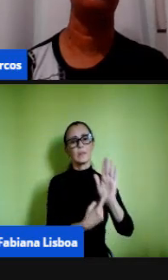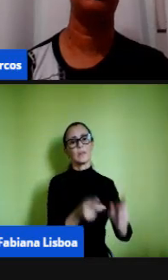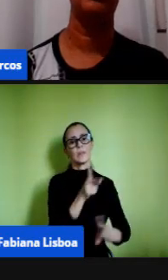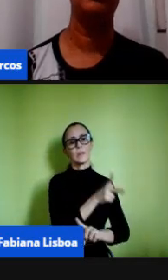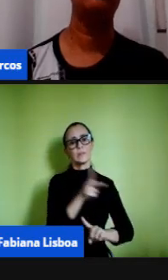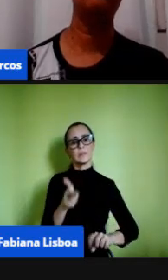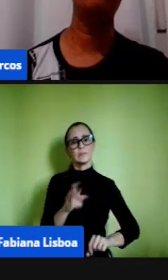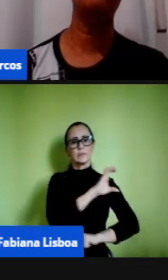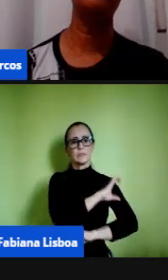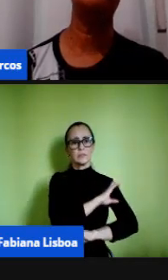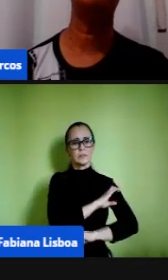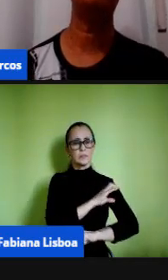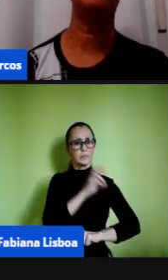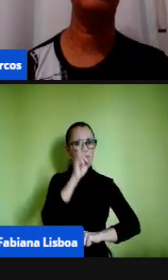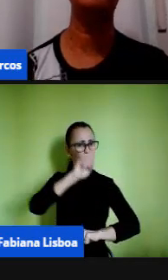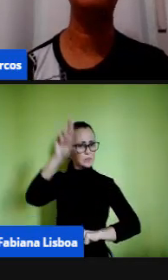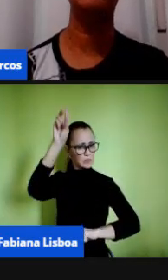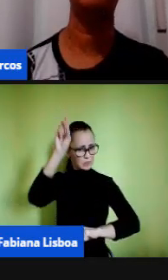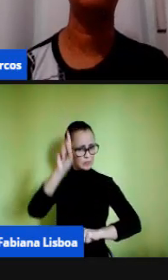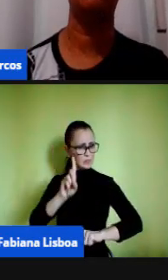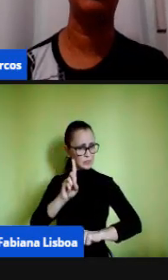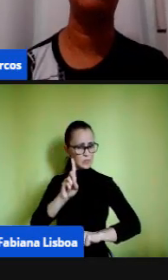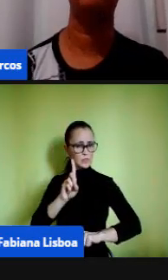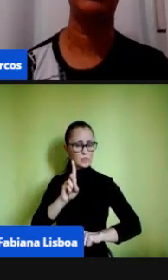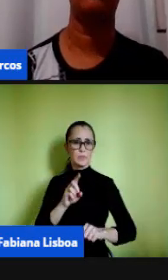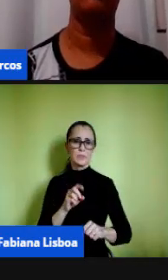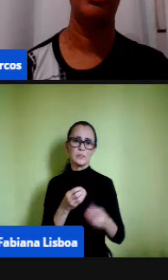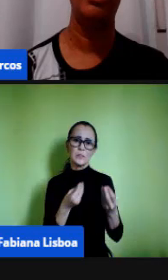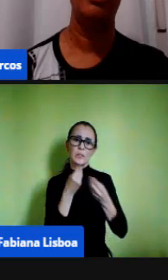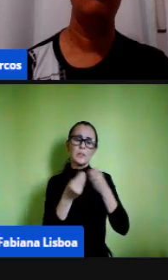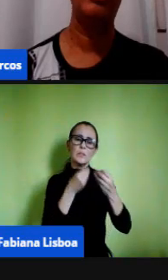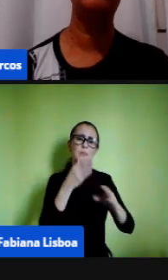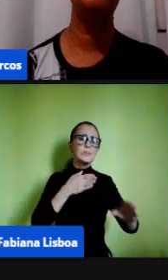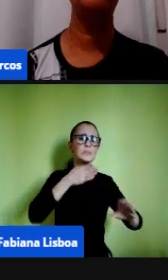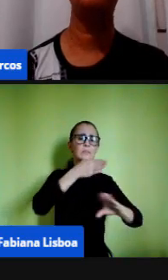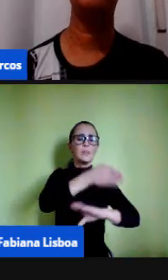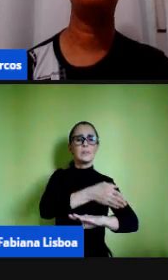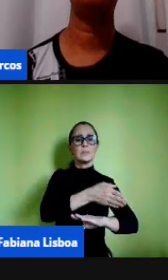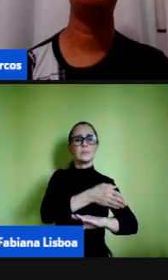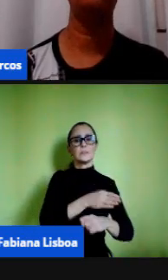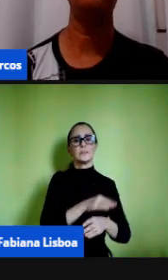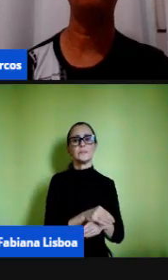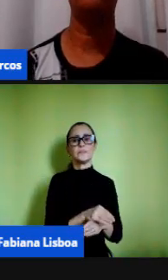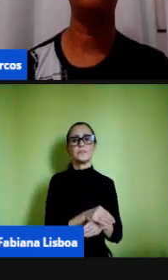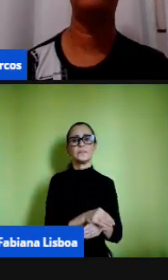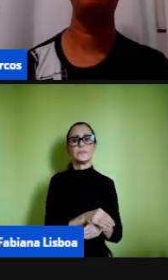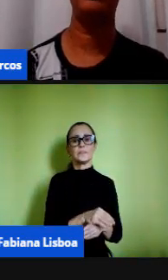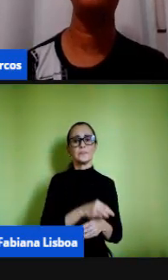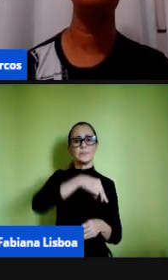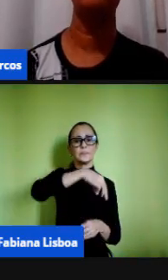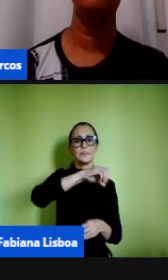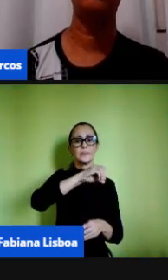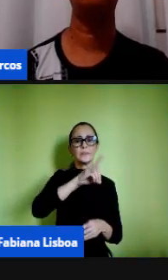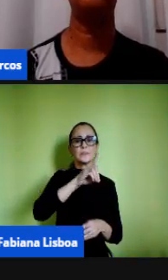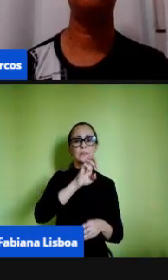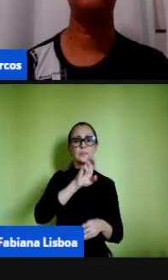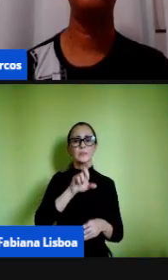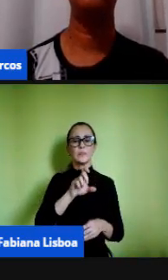coordenadores e gestores. Então, como nós vamos acessar então, esse espaço? Basta digitarmos